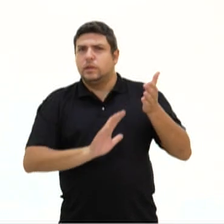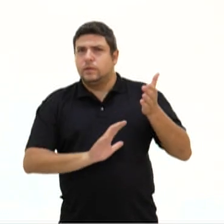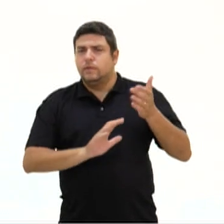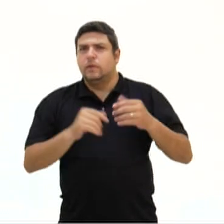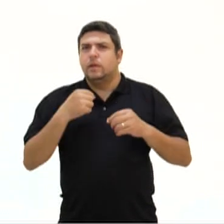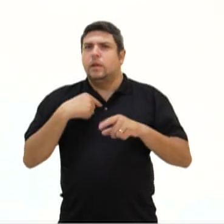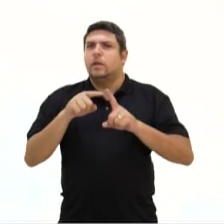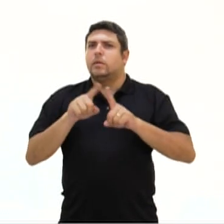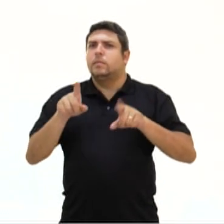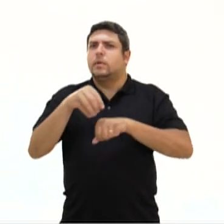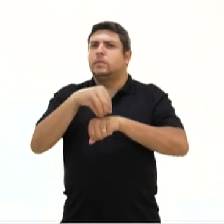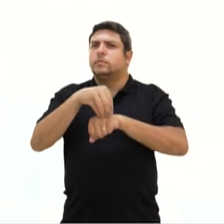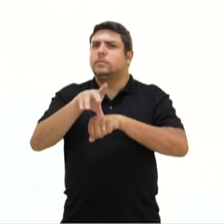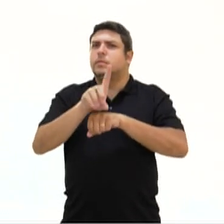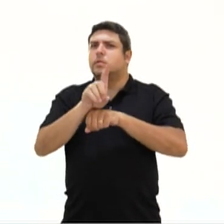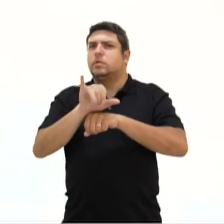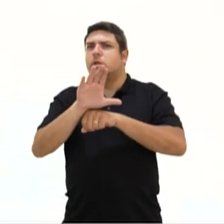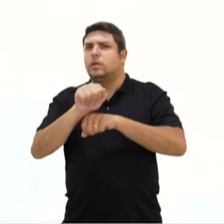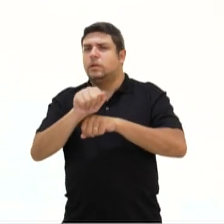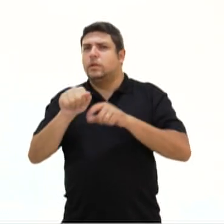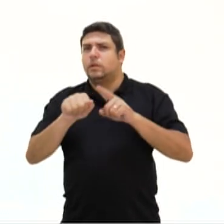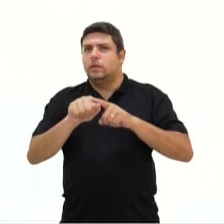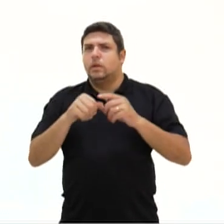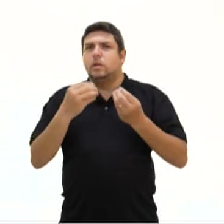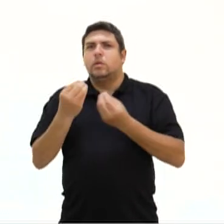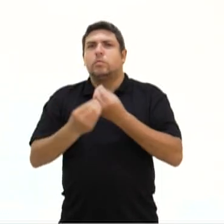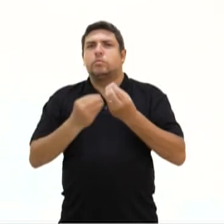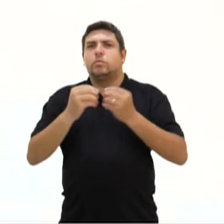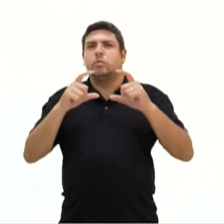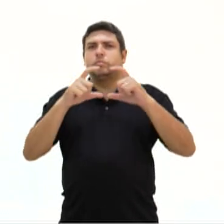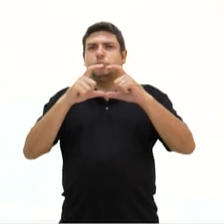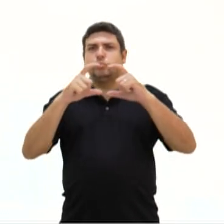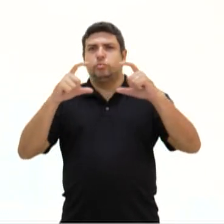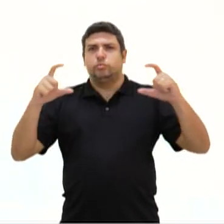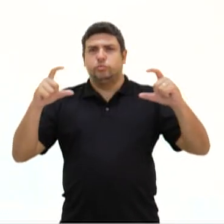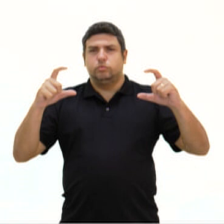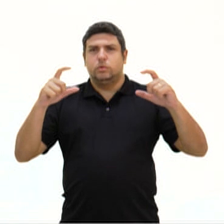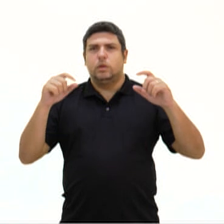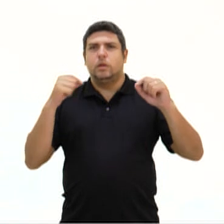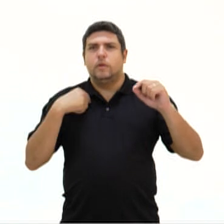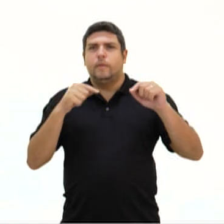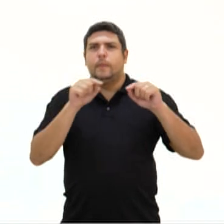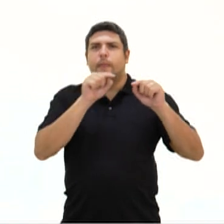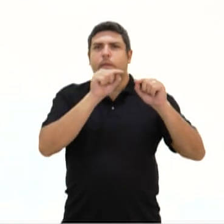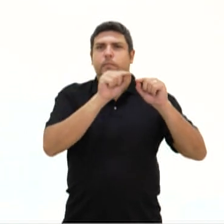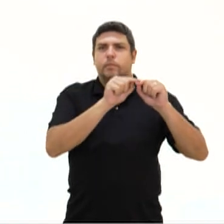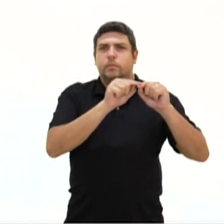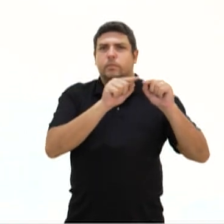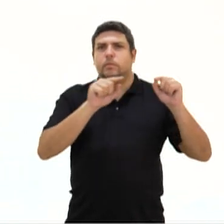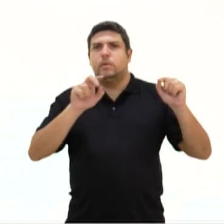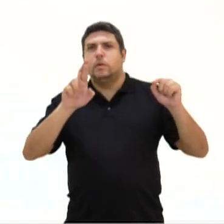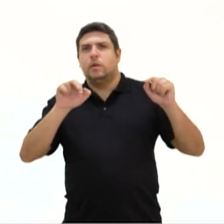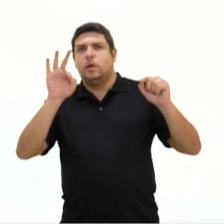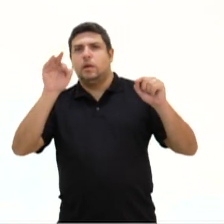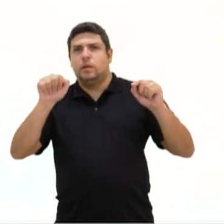é claro, a fórmula da distância entre um ponto e uma reta. Então, vamos lá. Determine a que distância